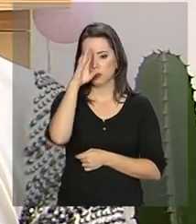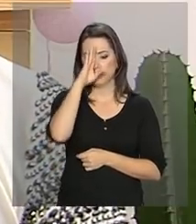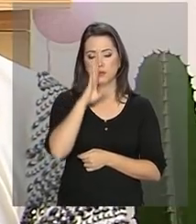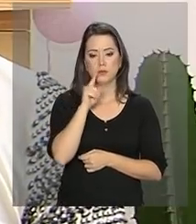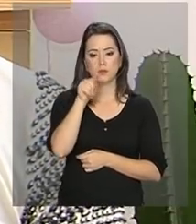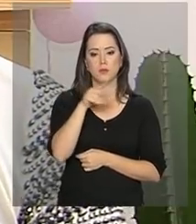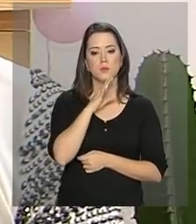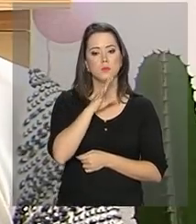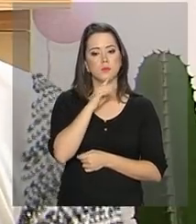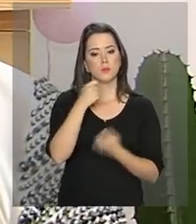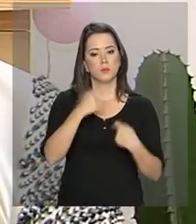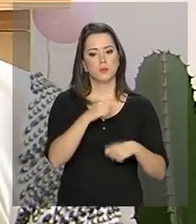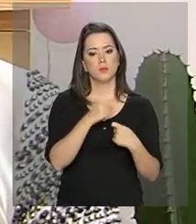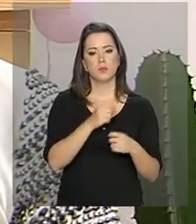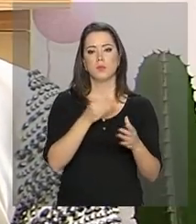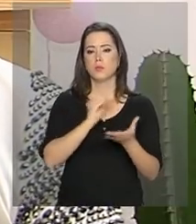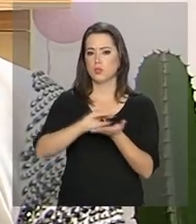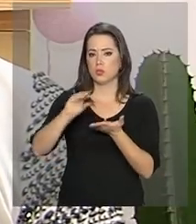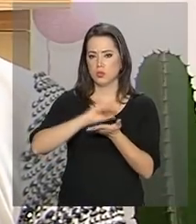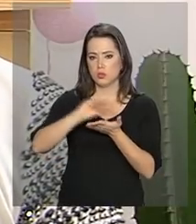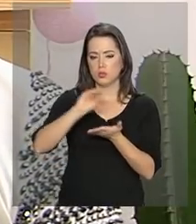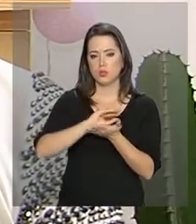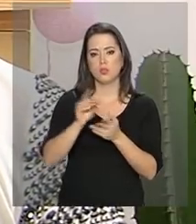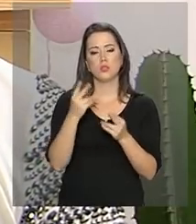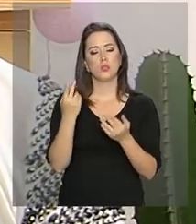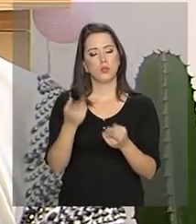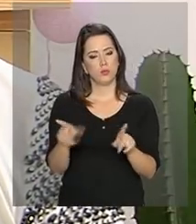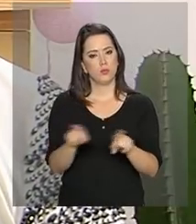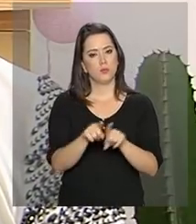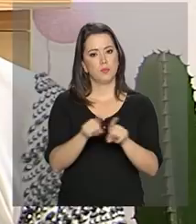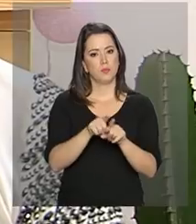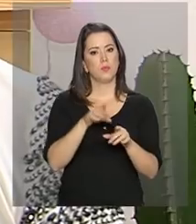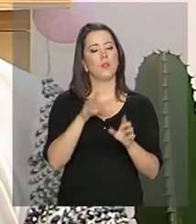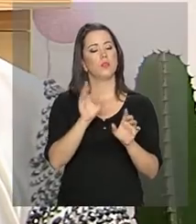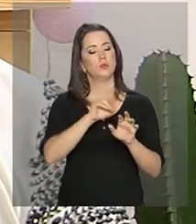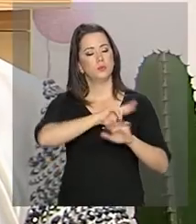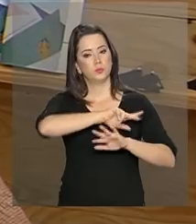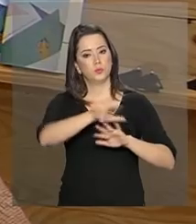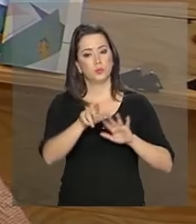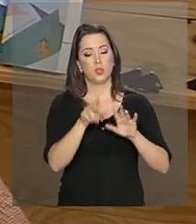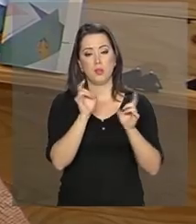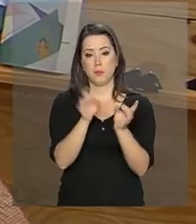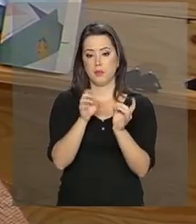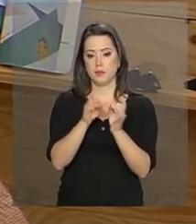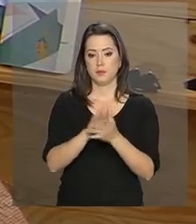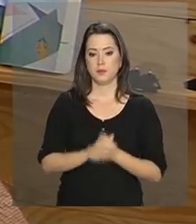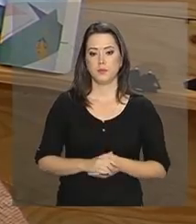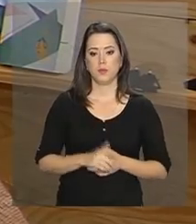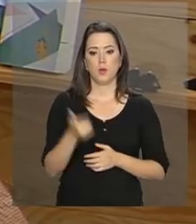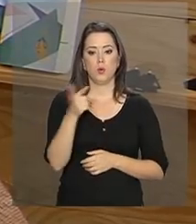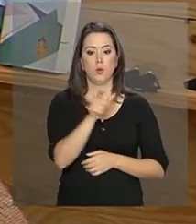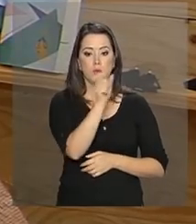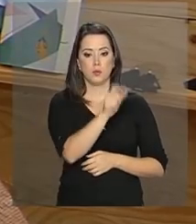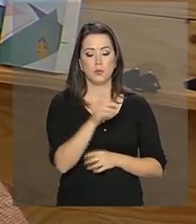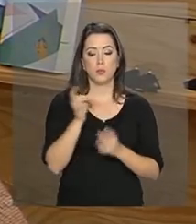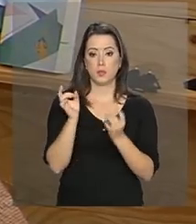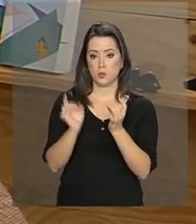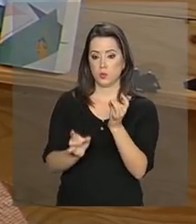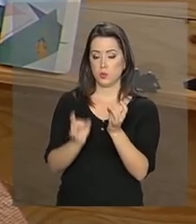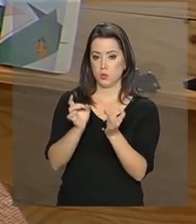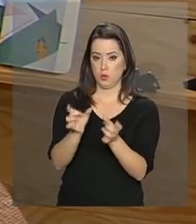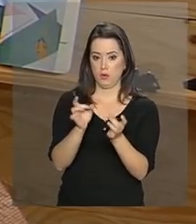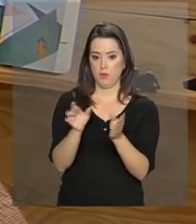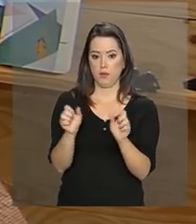mas para te ser conhecido, tu tem que investir dinheiro nele, assim como melhorar também a plataforma online de e-commerce. Essa outra microempreendedora individual